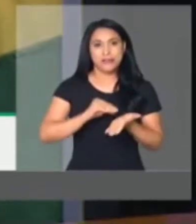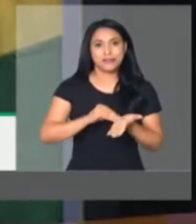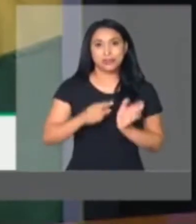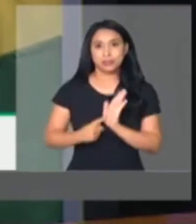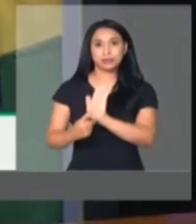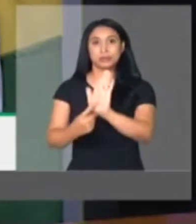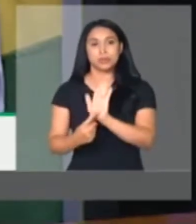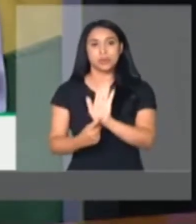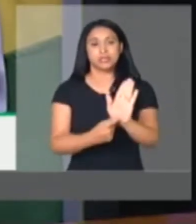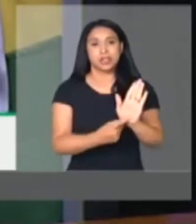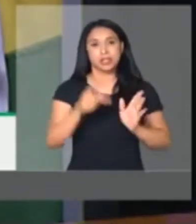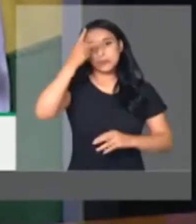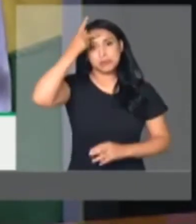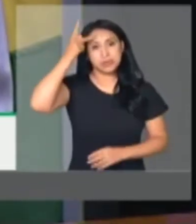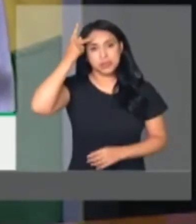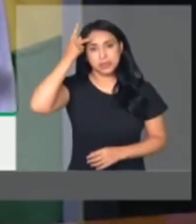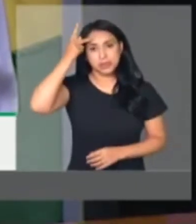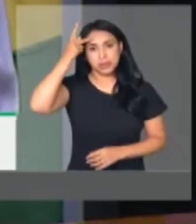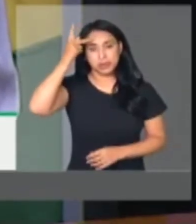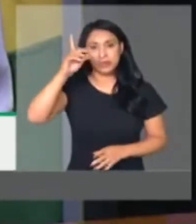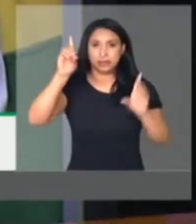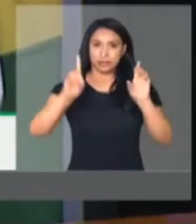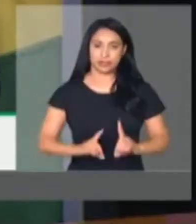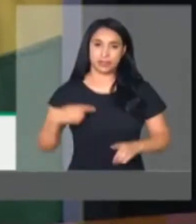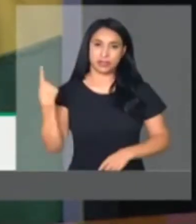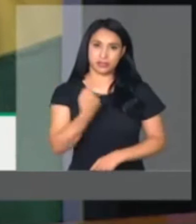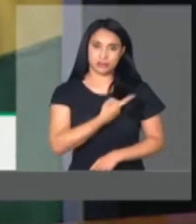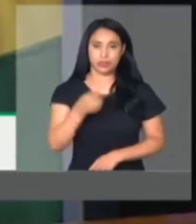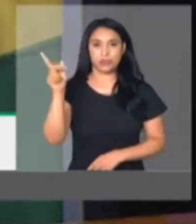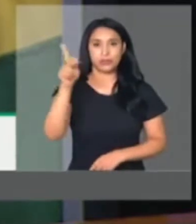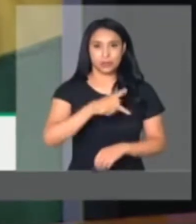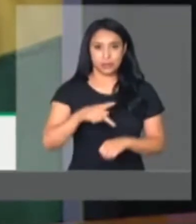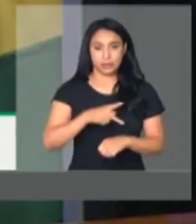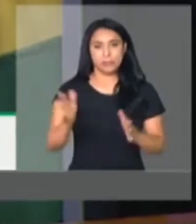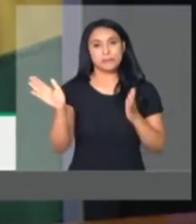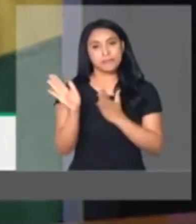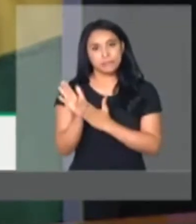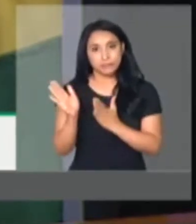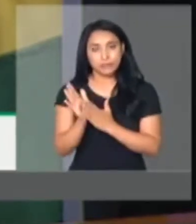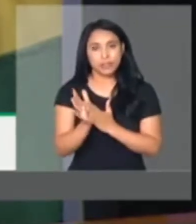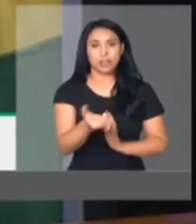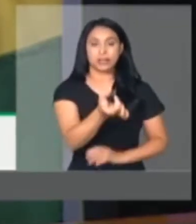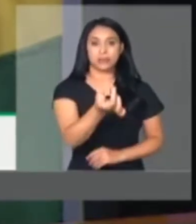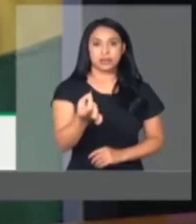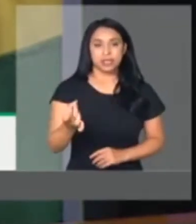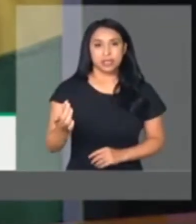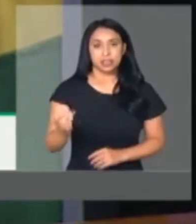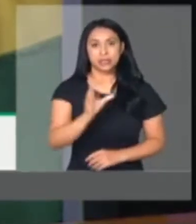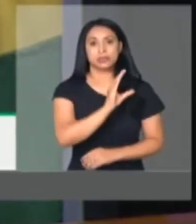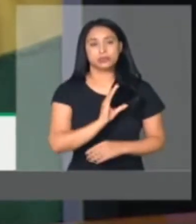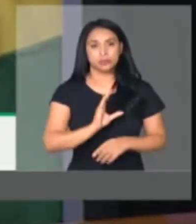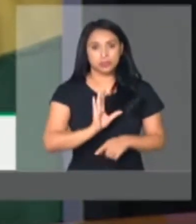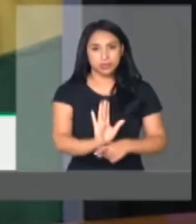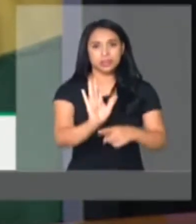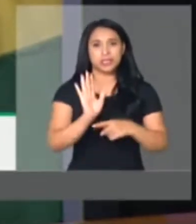de algumas pessoas com deficiência no nosso país então parabéns a cada um dos colaboradores da